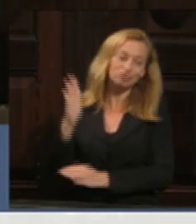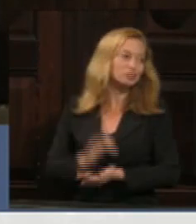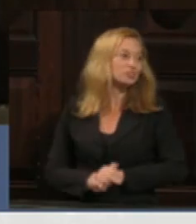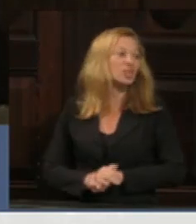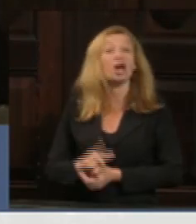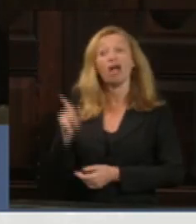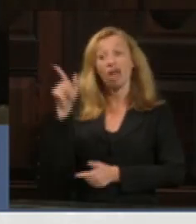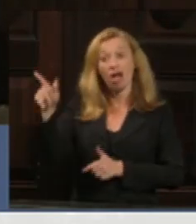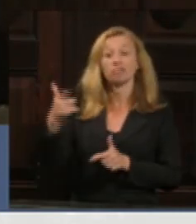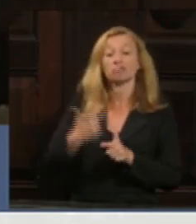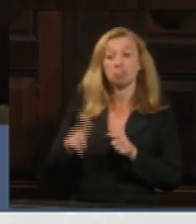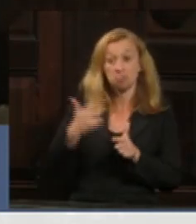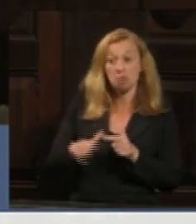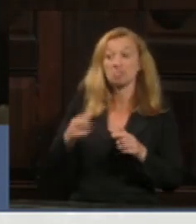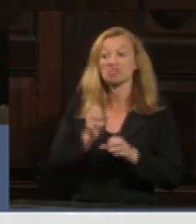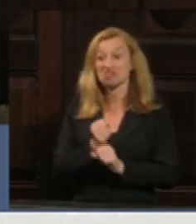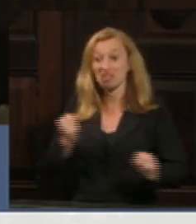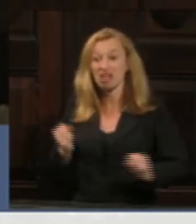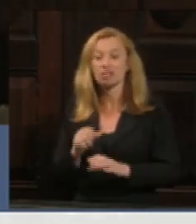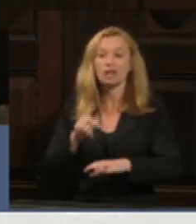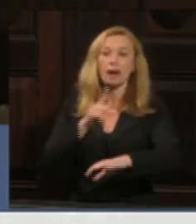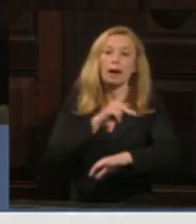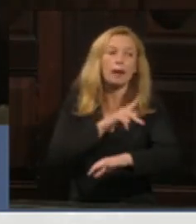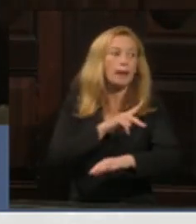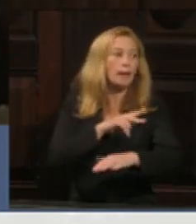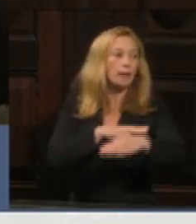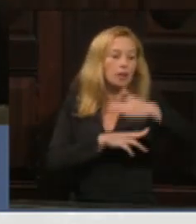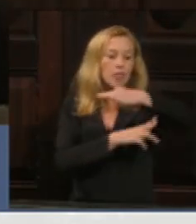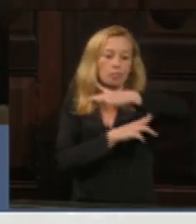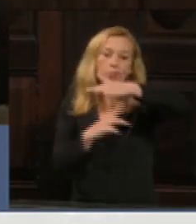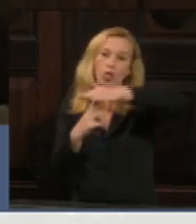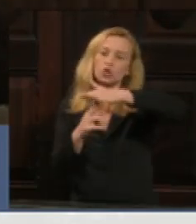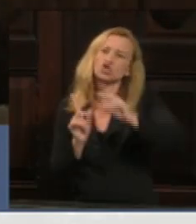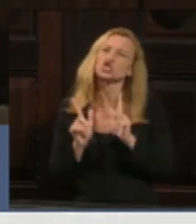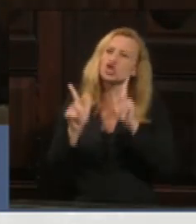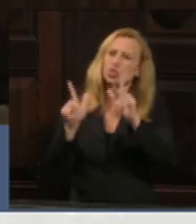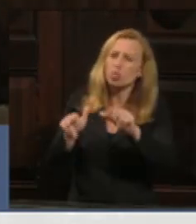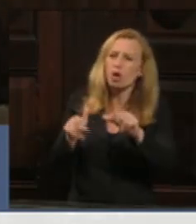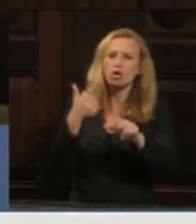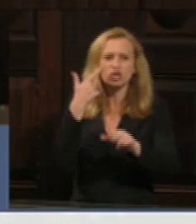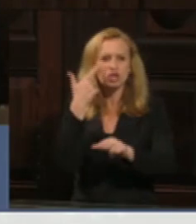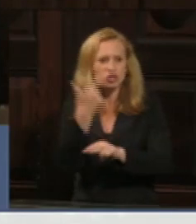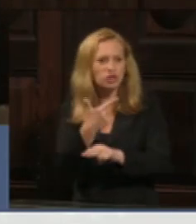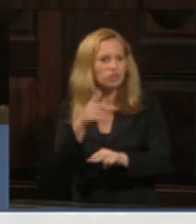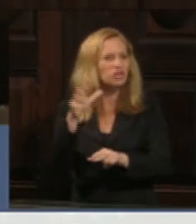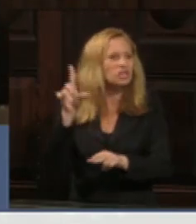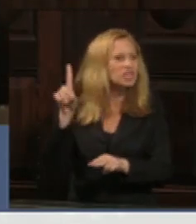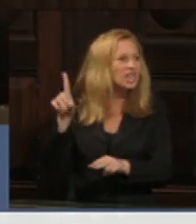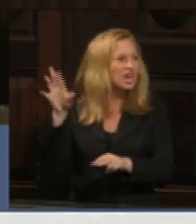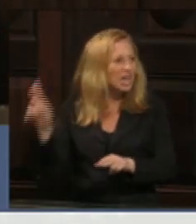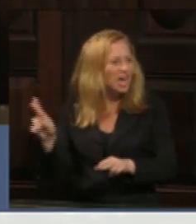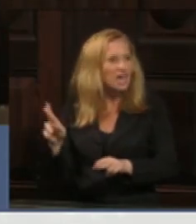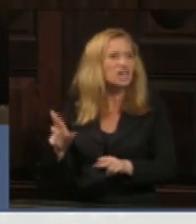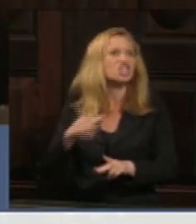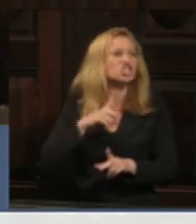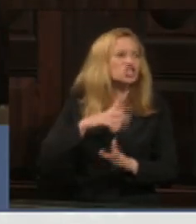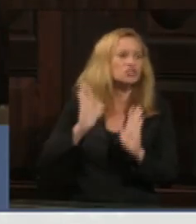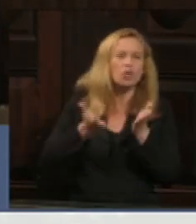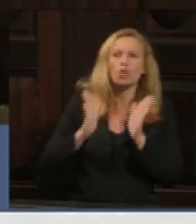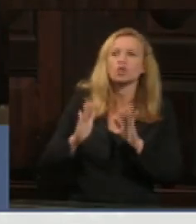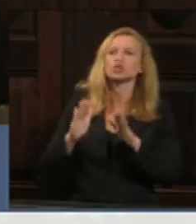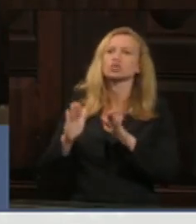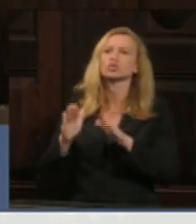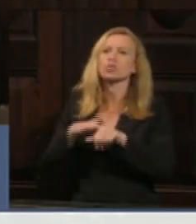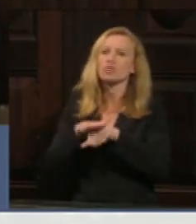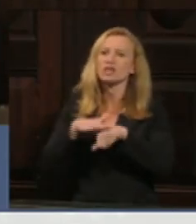problema sério da ponte, e nós já tivemos no DR. Tive hoje conversando com o vice-governador